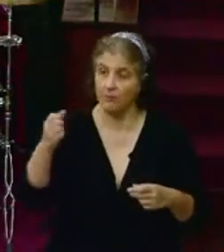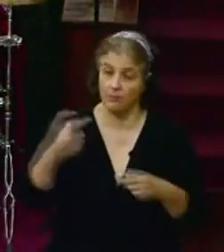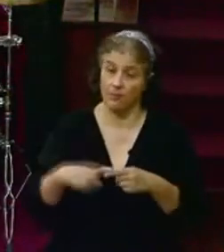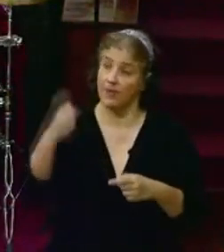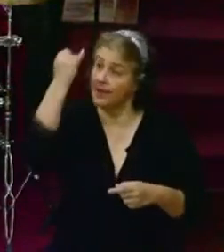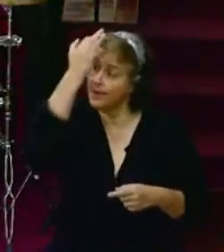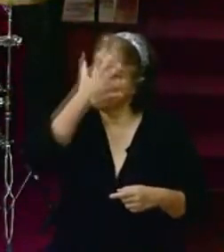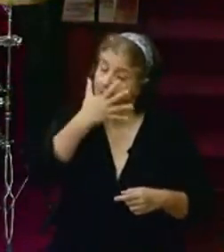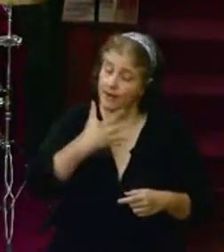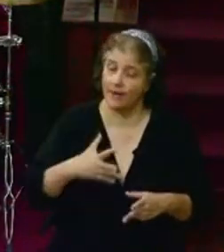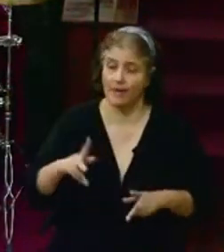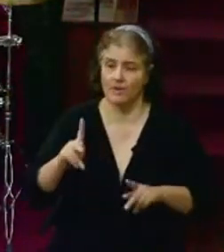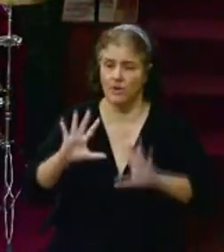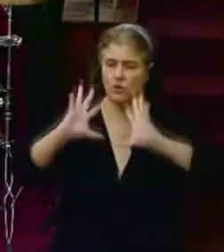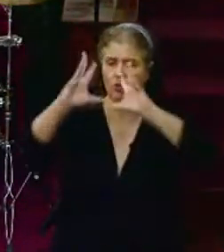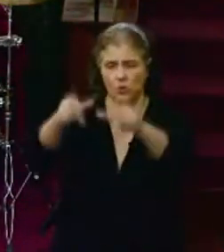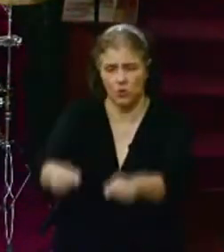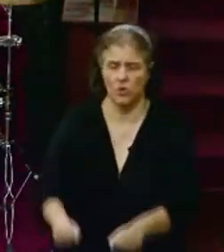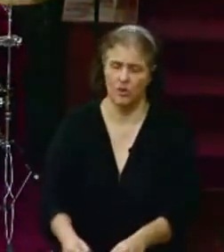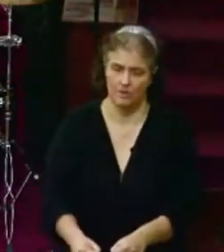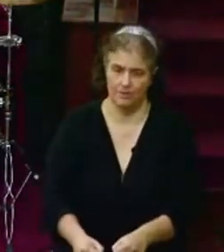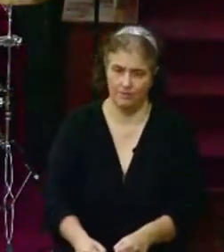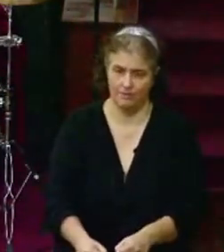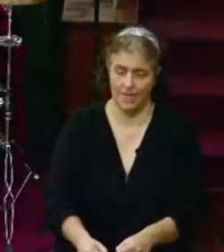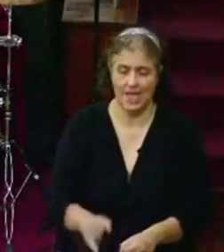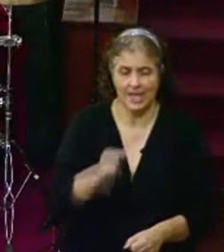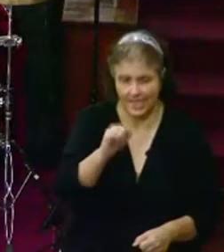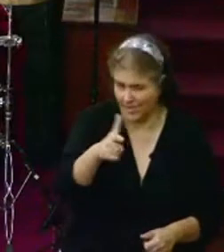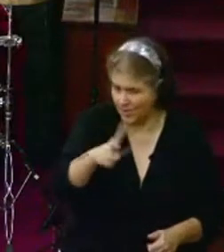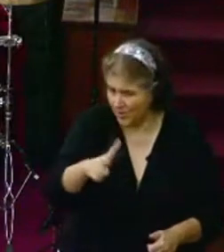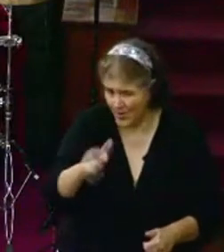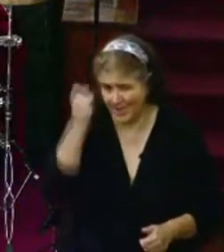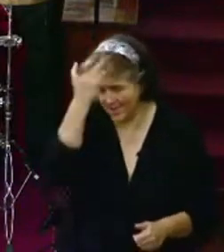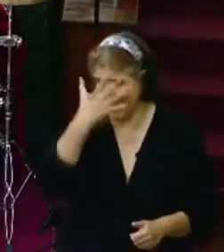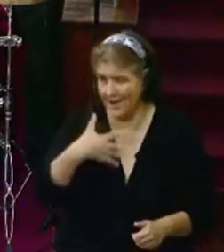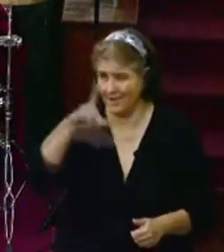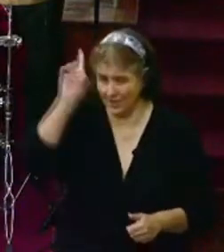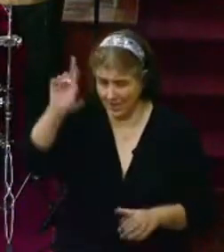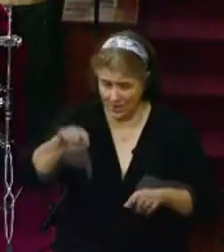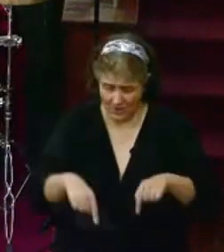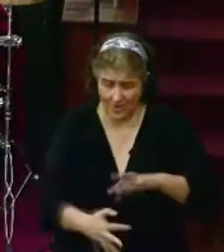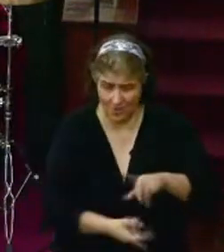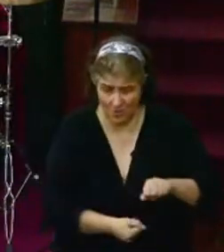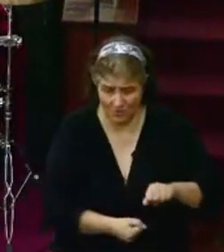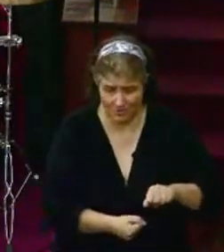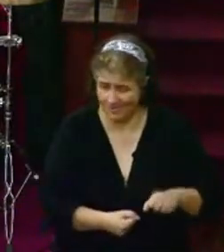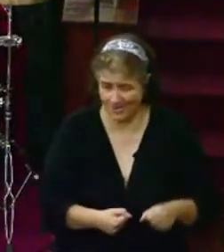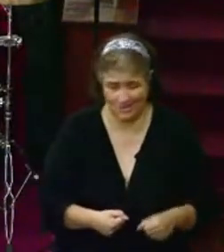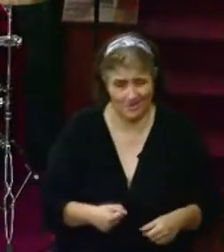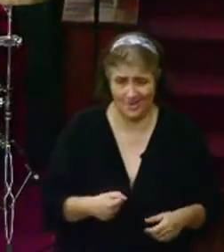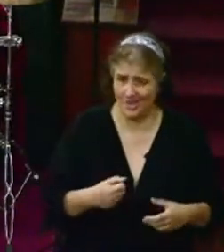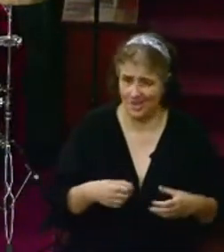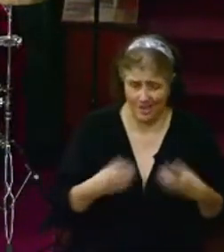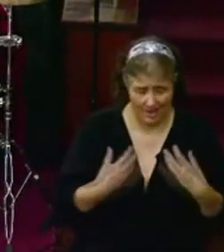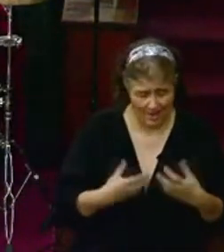manifesta, senão esse mundo se tornaria um lugar insuportável para nós vivermos. Mas o problema é a falsa compreensão que alguns